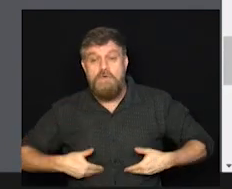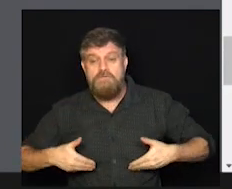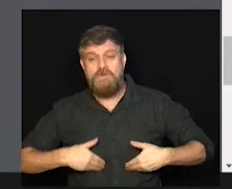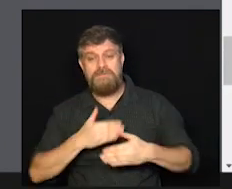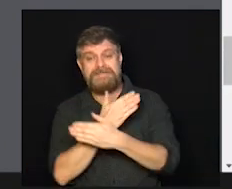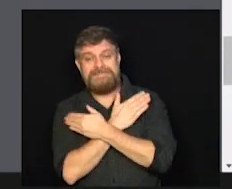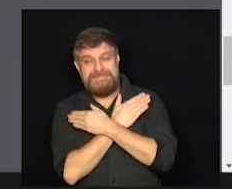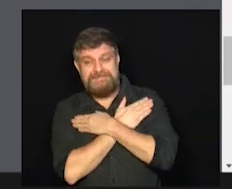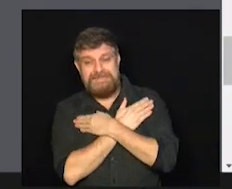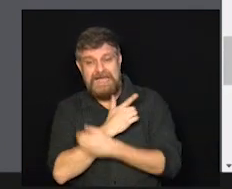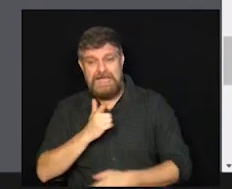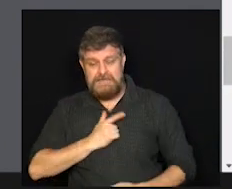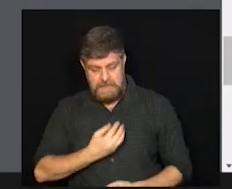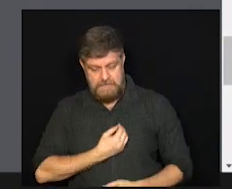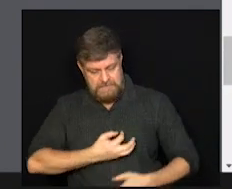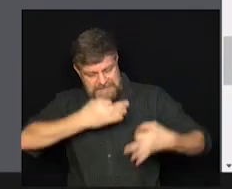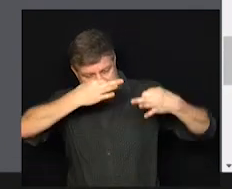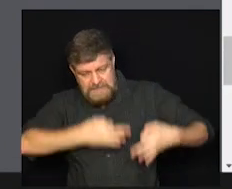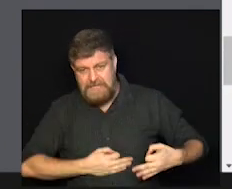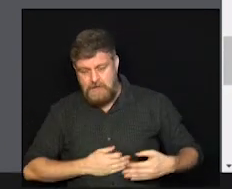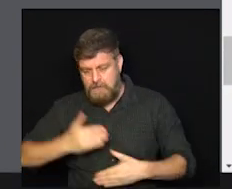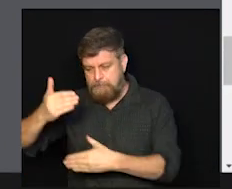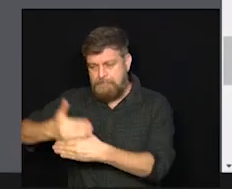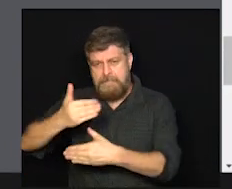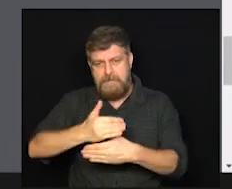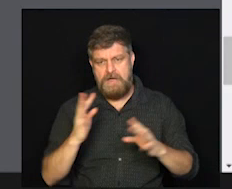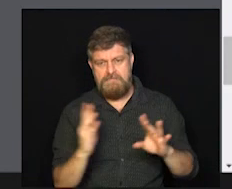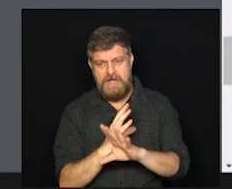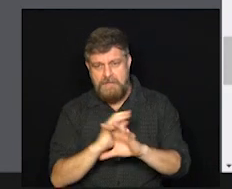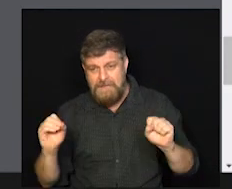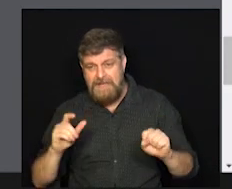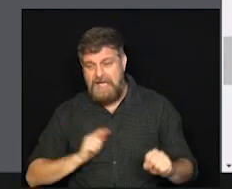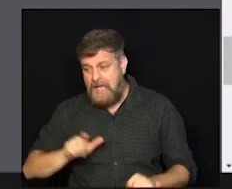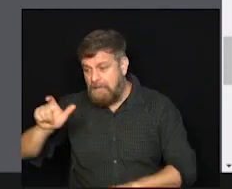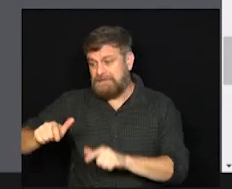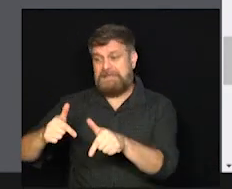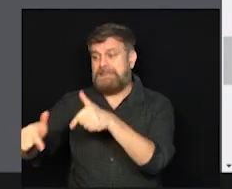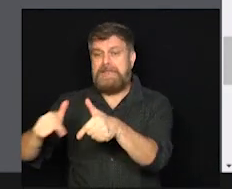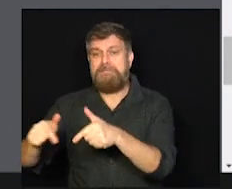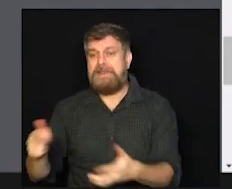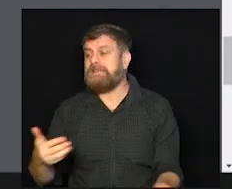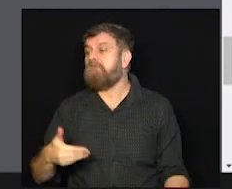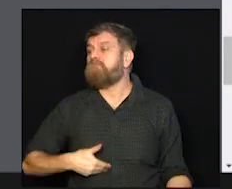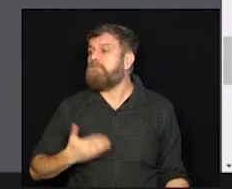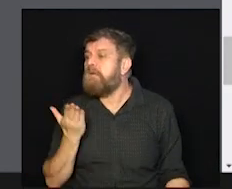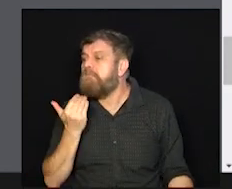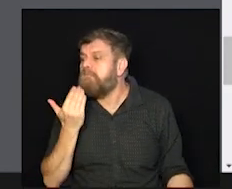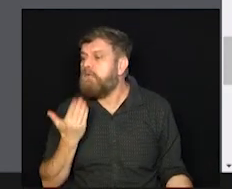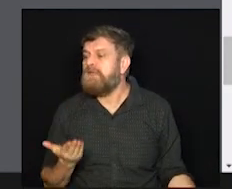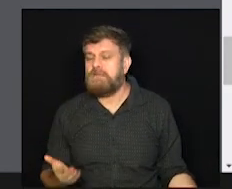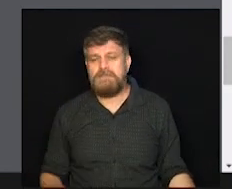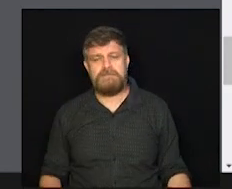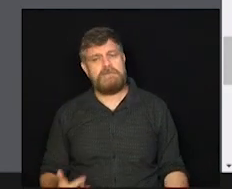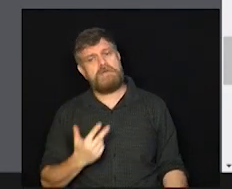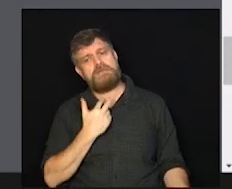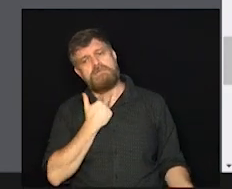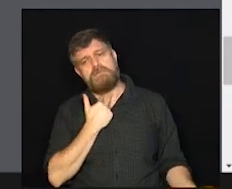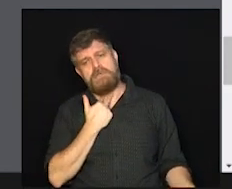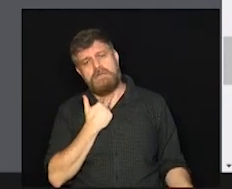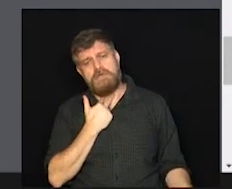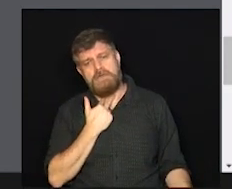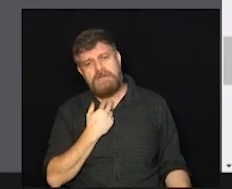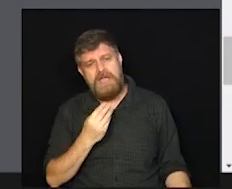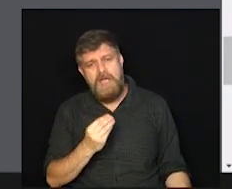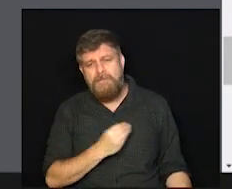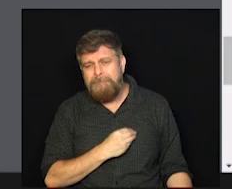assegurar condições dignas de lockdown, ao invés de falar que a pessoa tem que trabalhar para não morrer de fome. Isso é inaceitável. É um pecado que